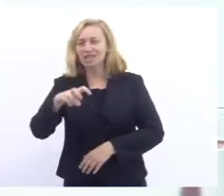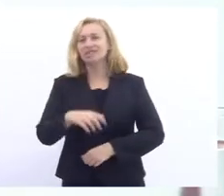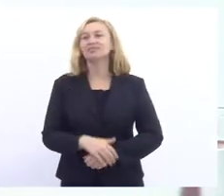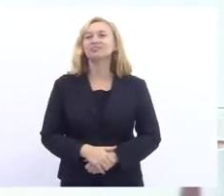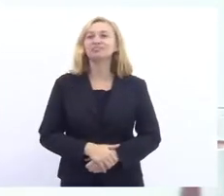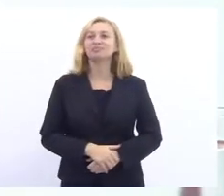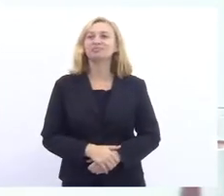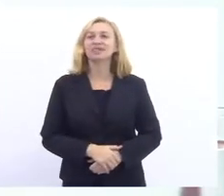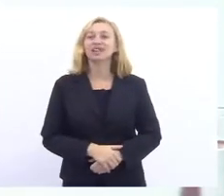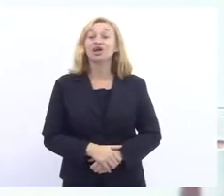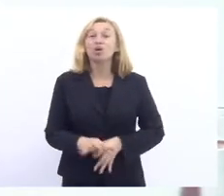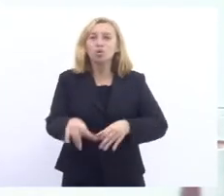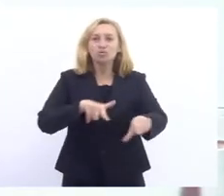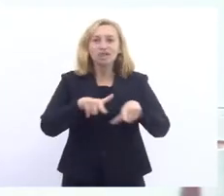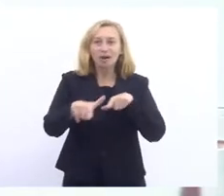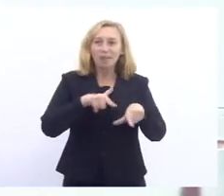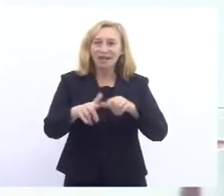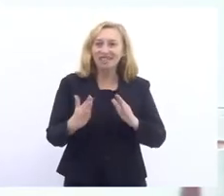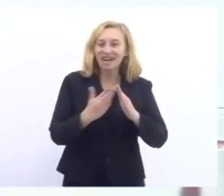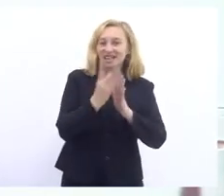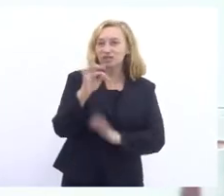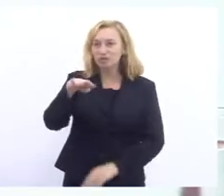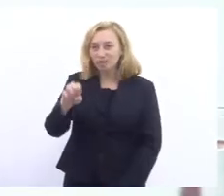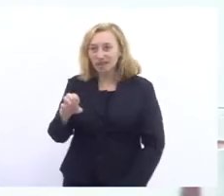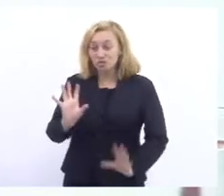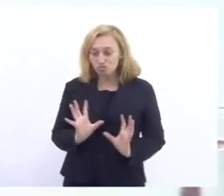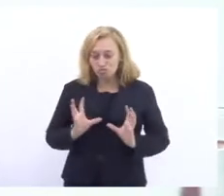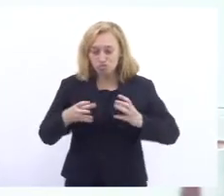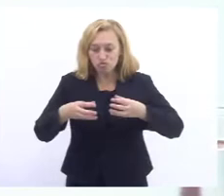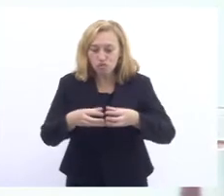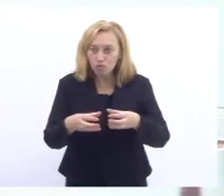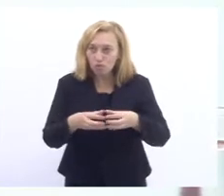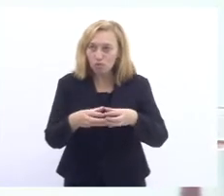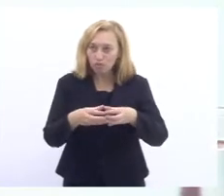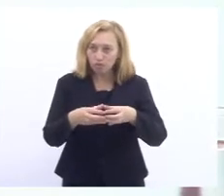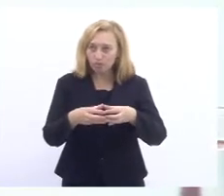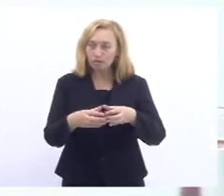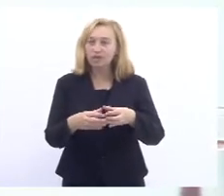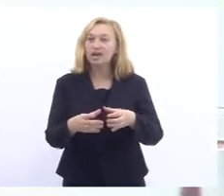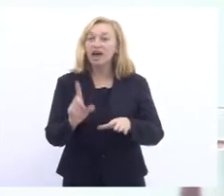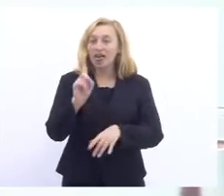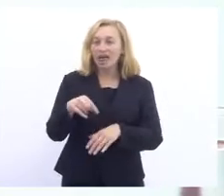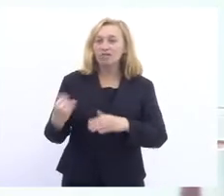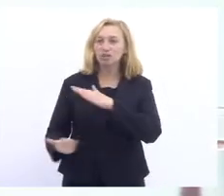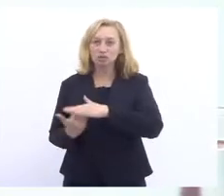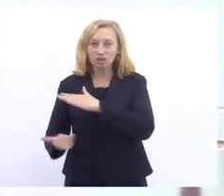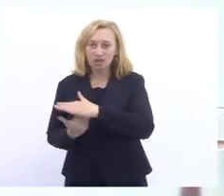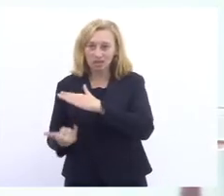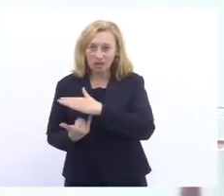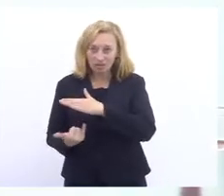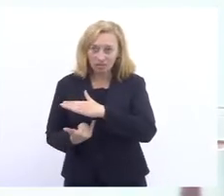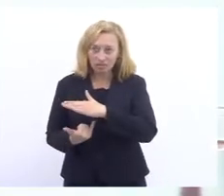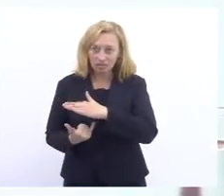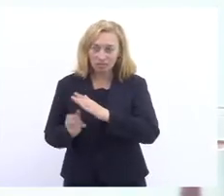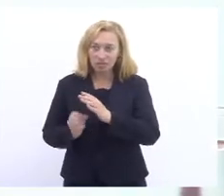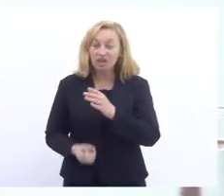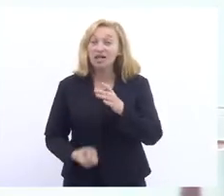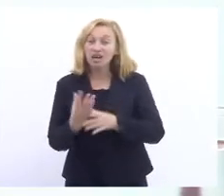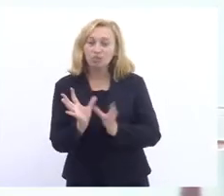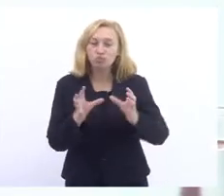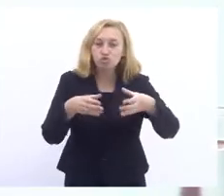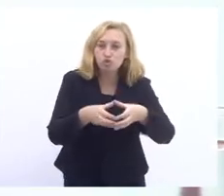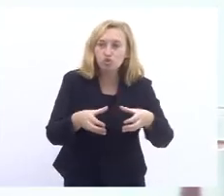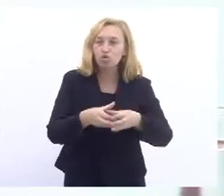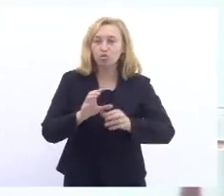é que a o trabalho da cada Fluminense do coletivo que a constitui porque é uma instituição eminentemente forjada no coletivo